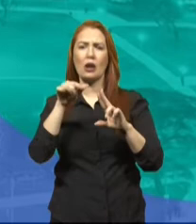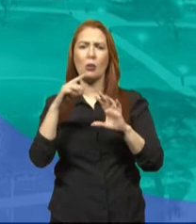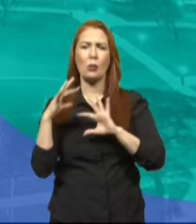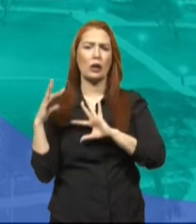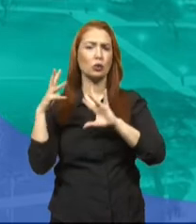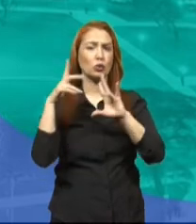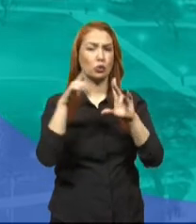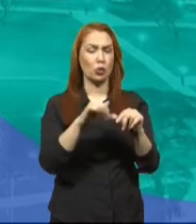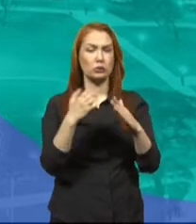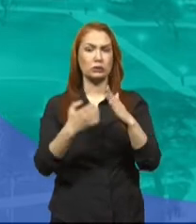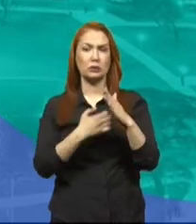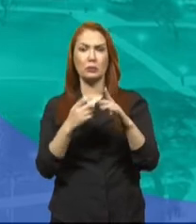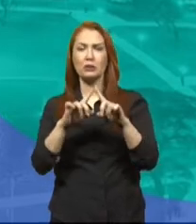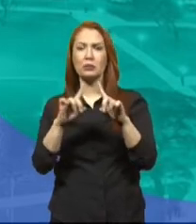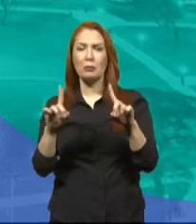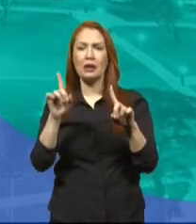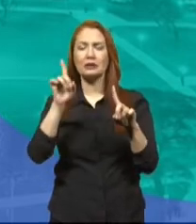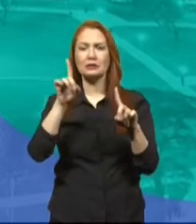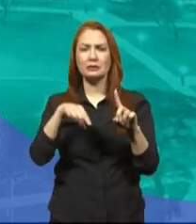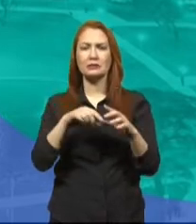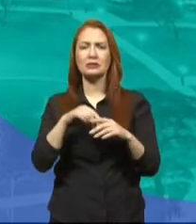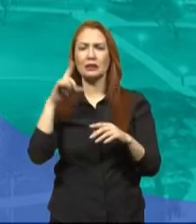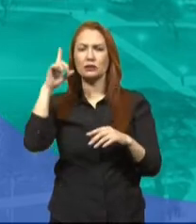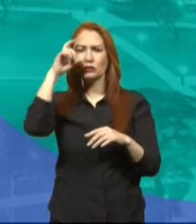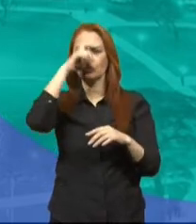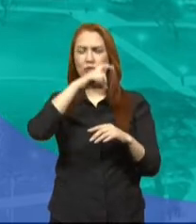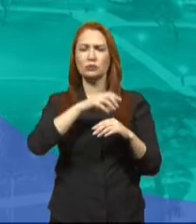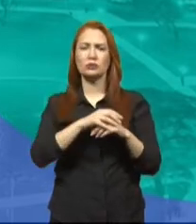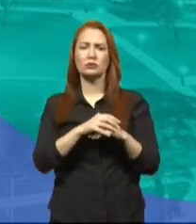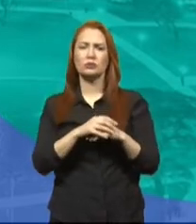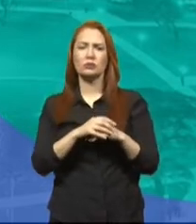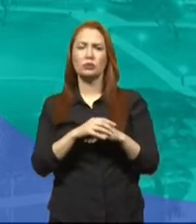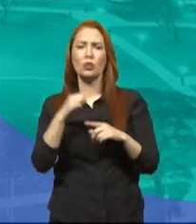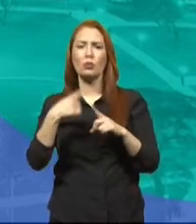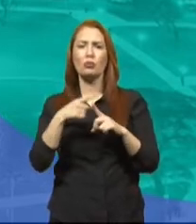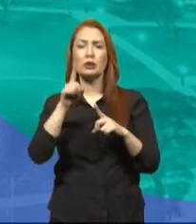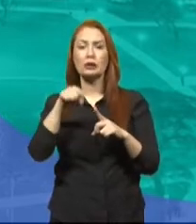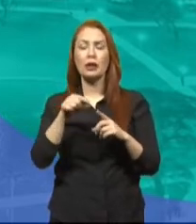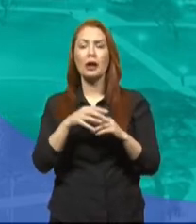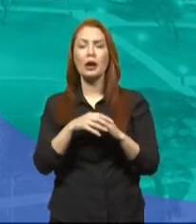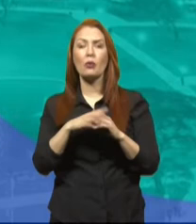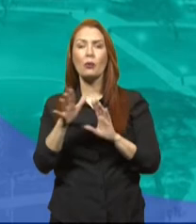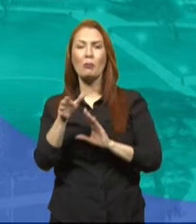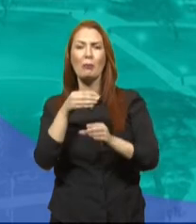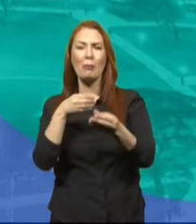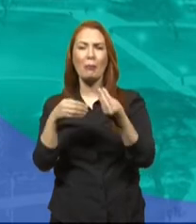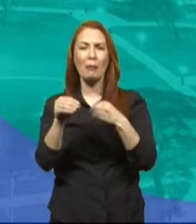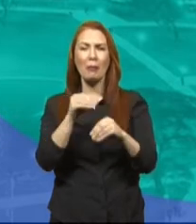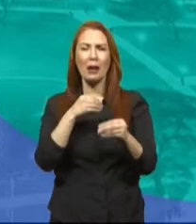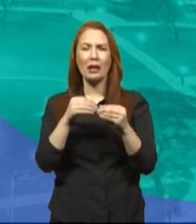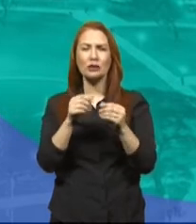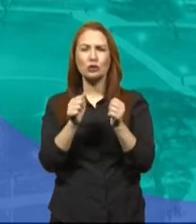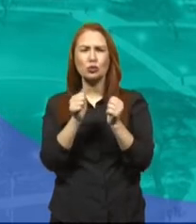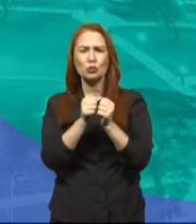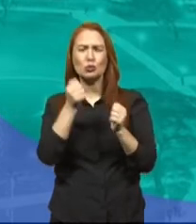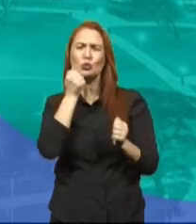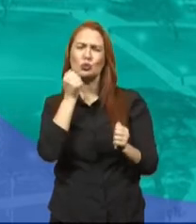é um plástico mais rígido, né? Mais resistente, para as máquinas